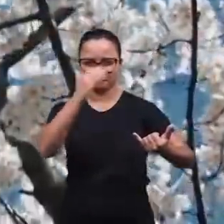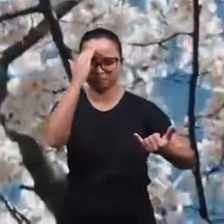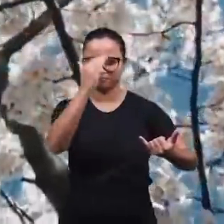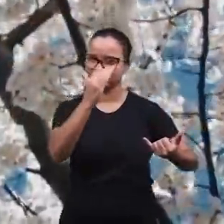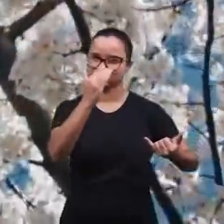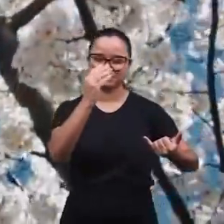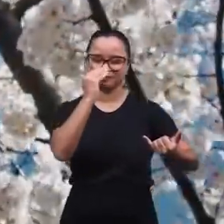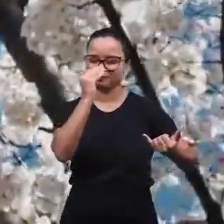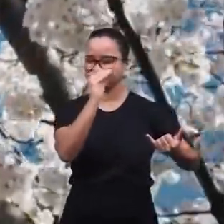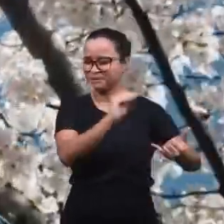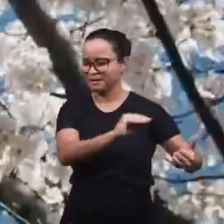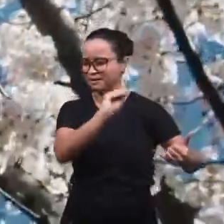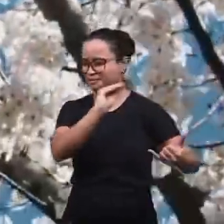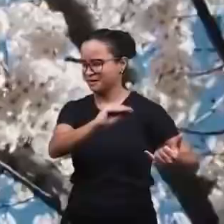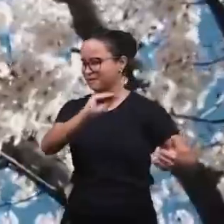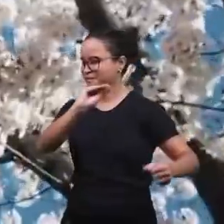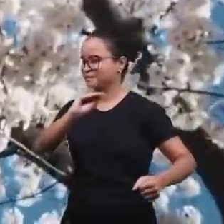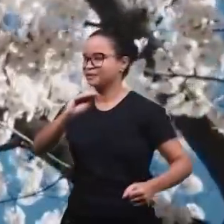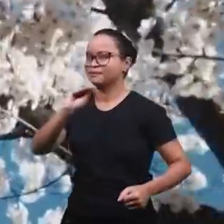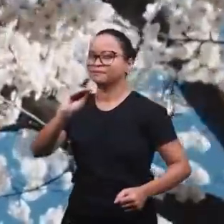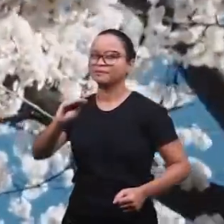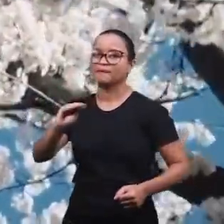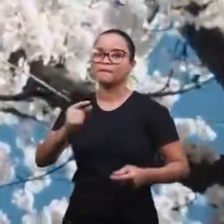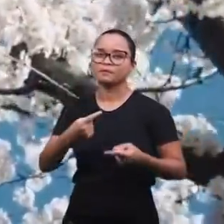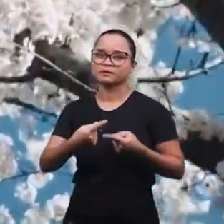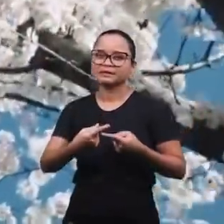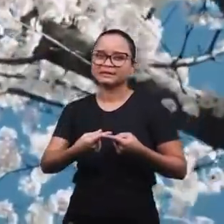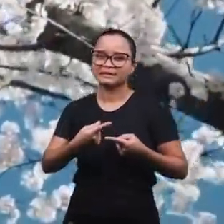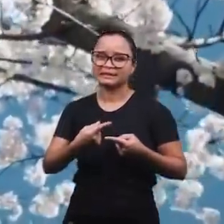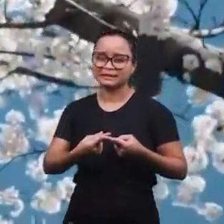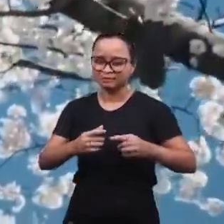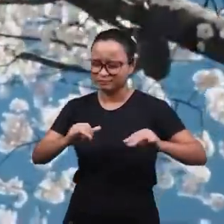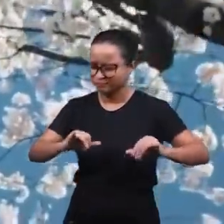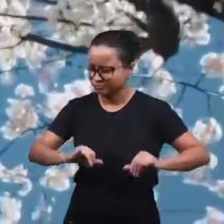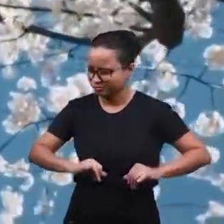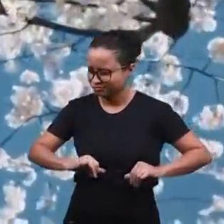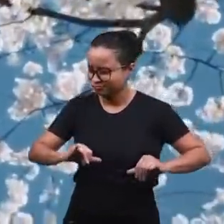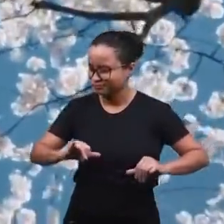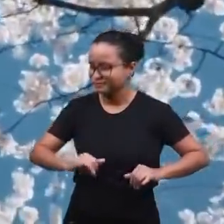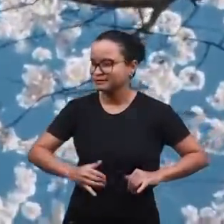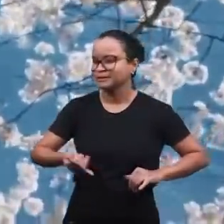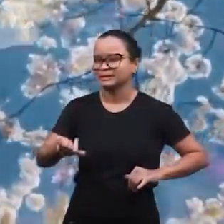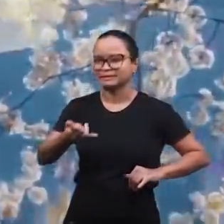na hora da tristeza e dor.